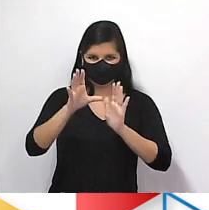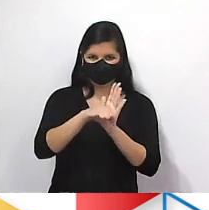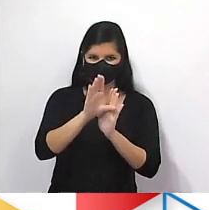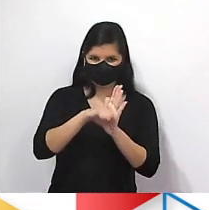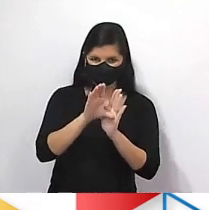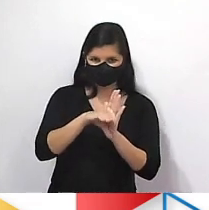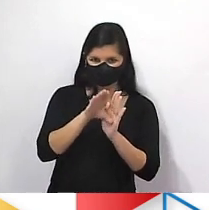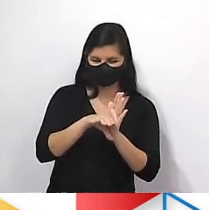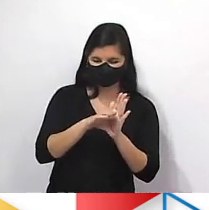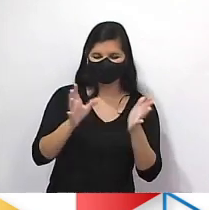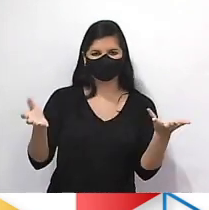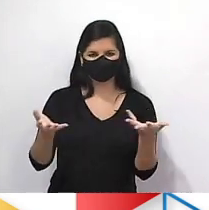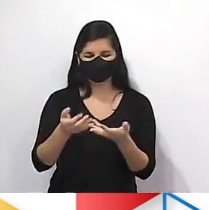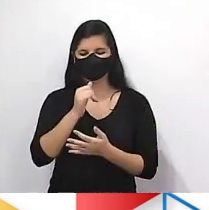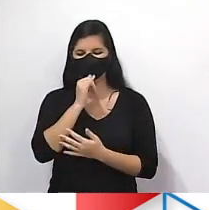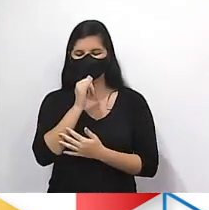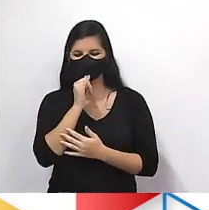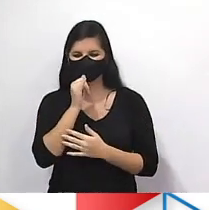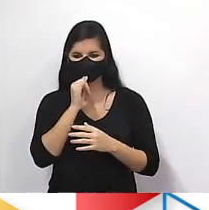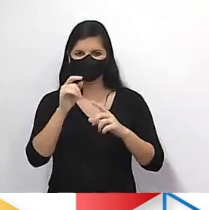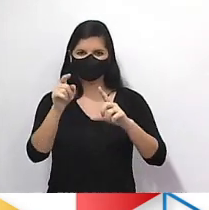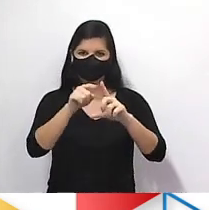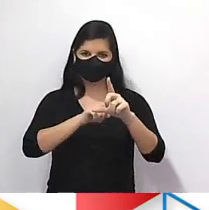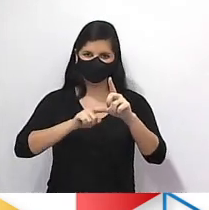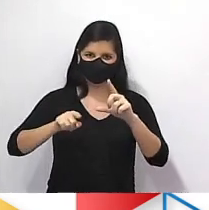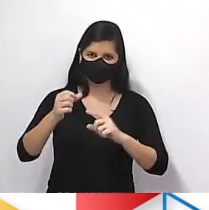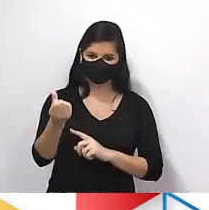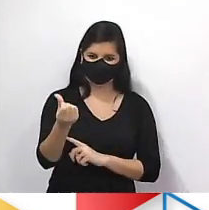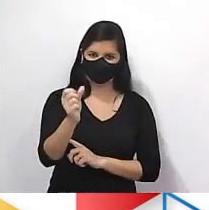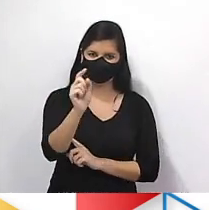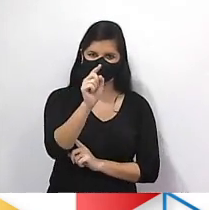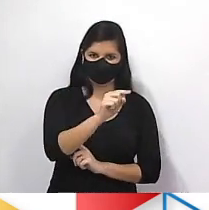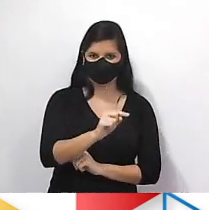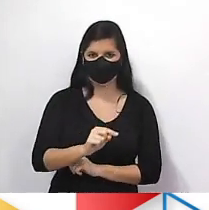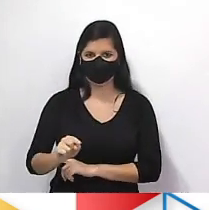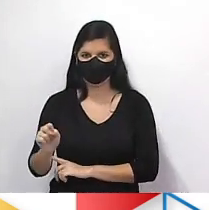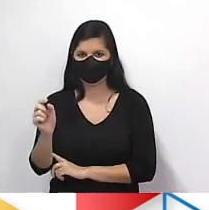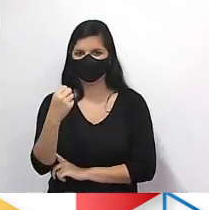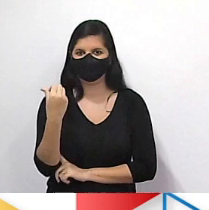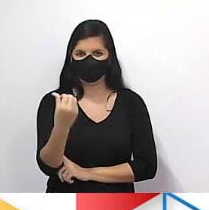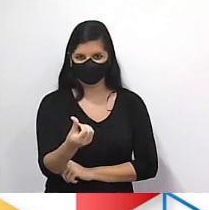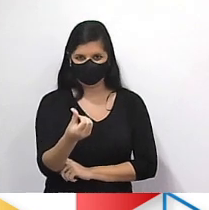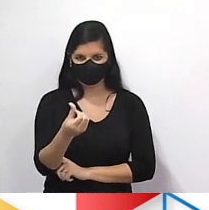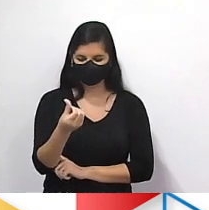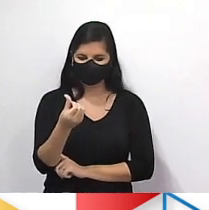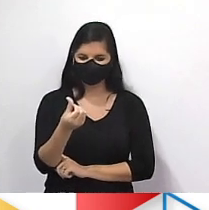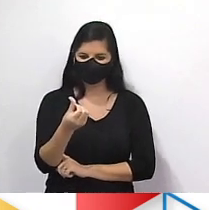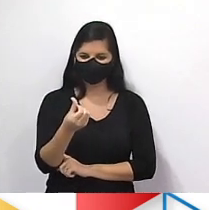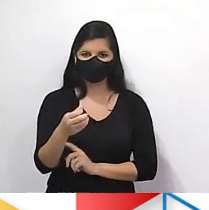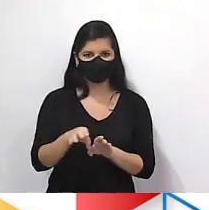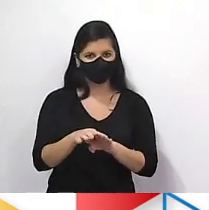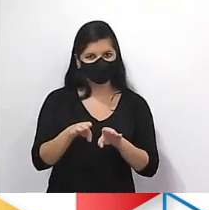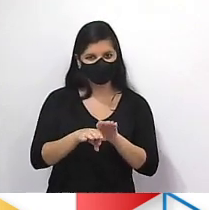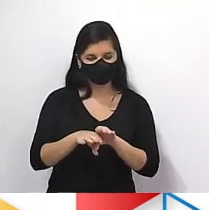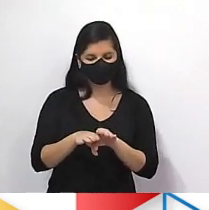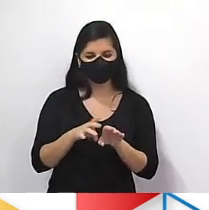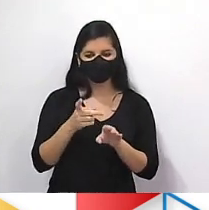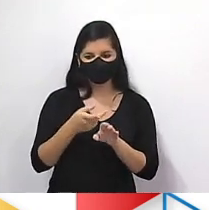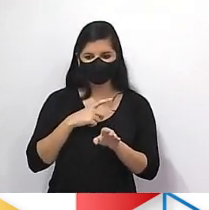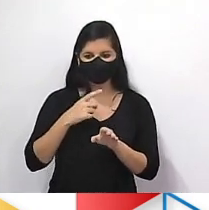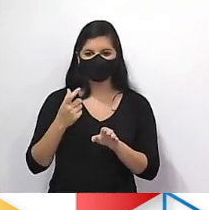o conceito, tá bom? Temos aí um hexágono regular, é uma figura com 6 lados iguais e ela está